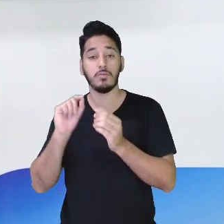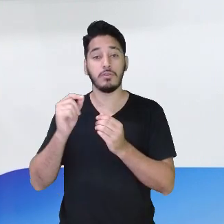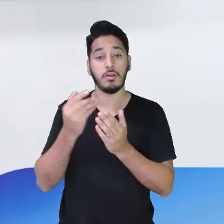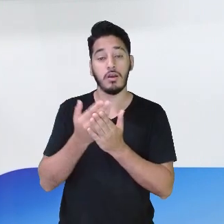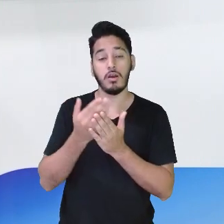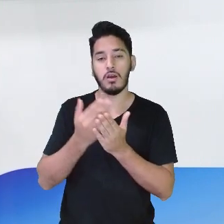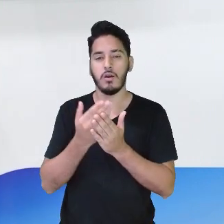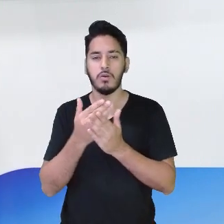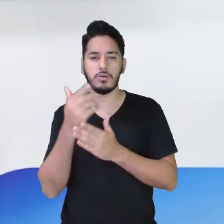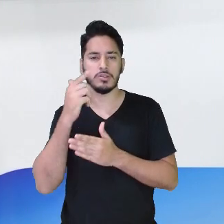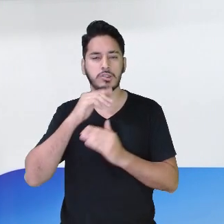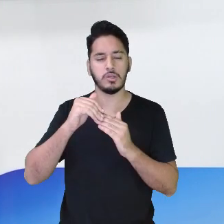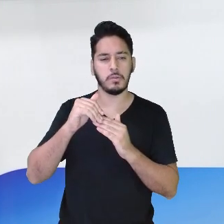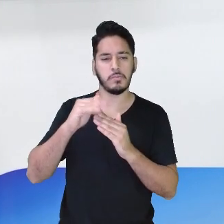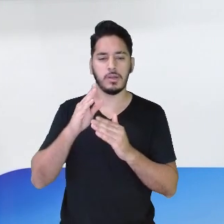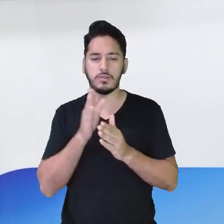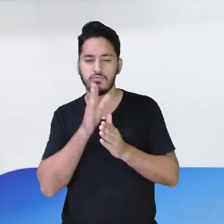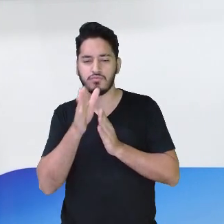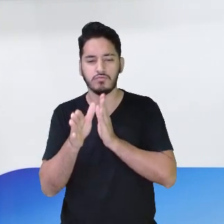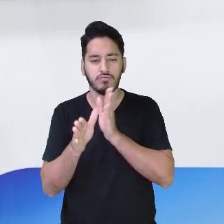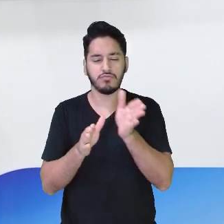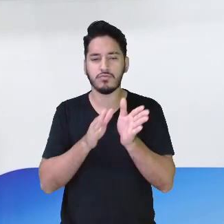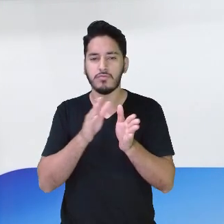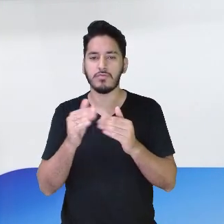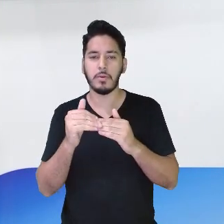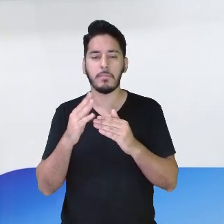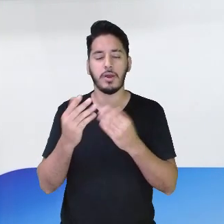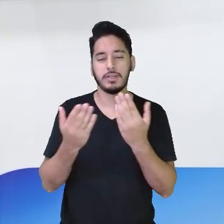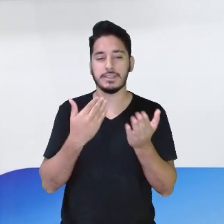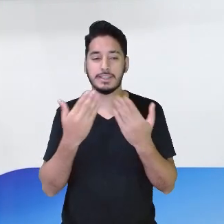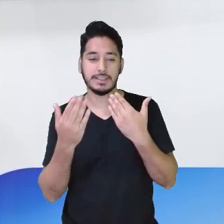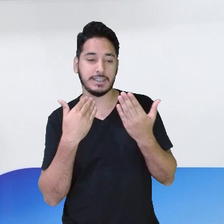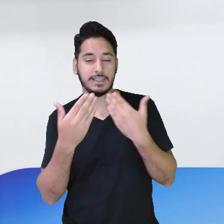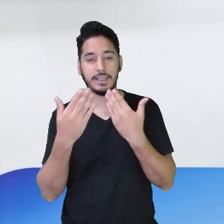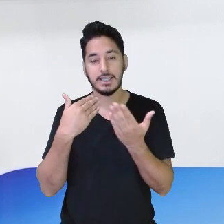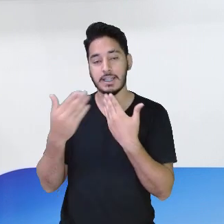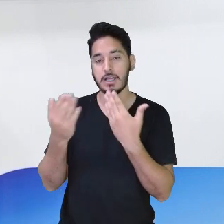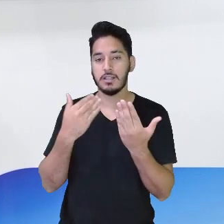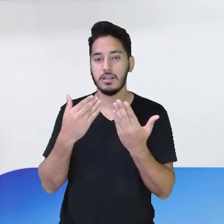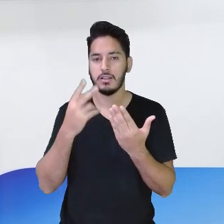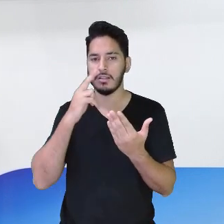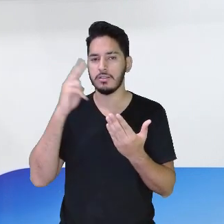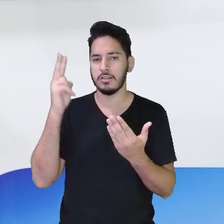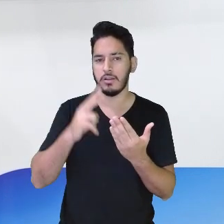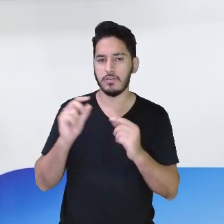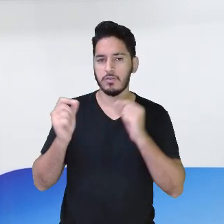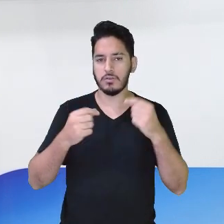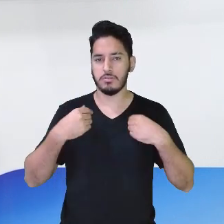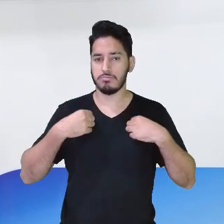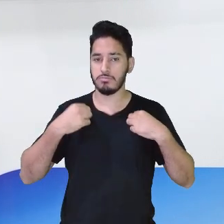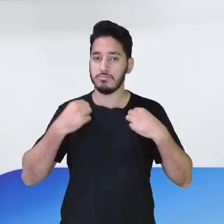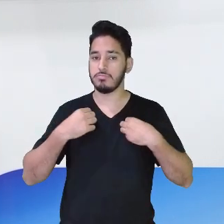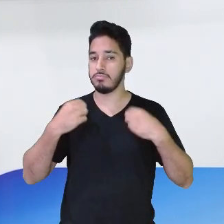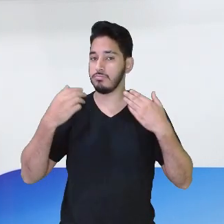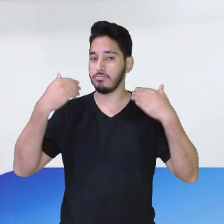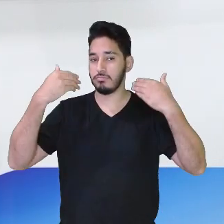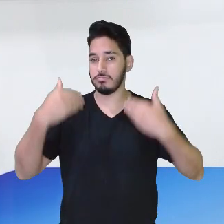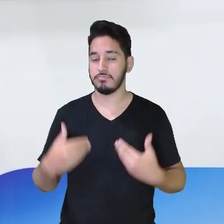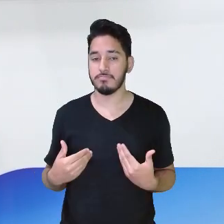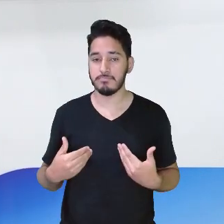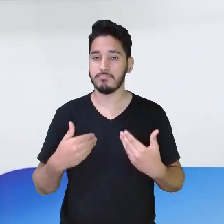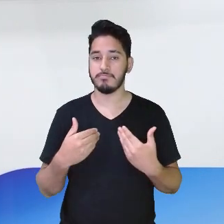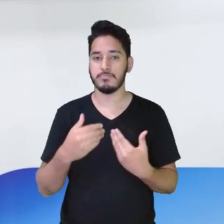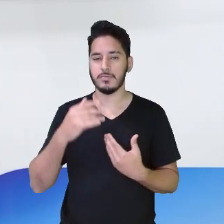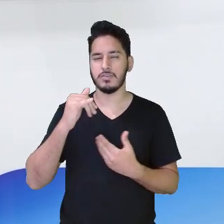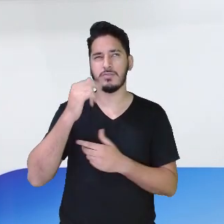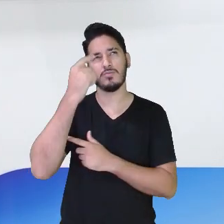aula alcance mais alunos, que essa aula seja interativa. Você está vendo esse rapaz aí de preto no cantinho da sua tela? Se eu